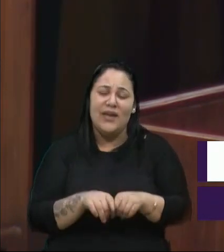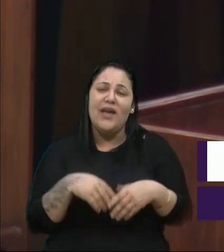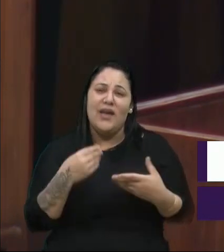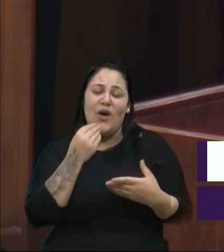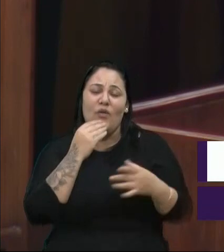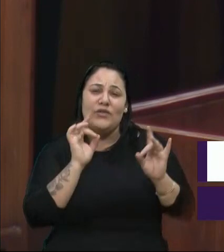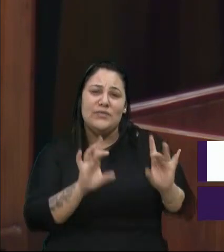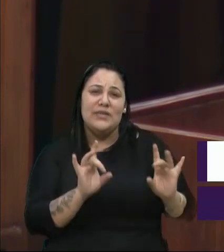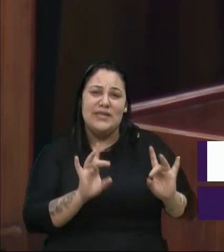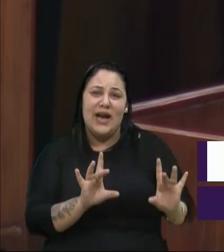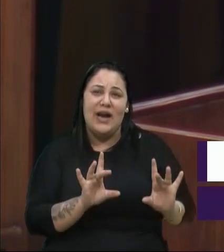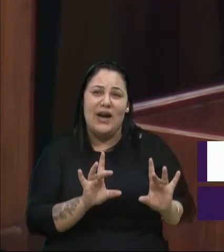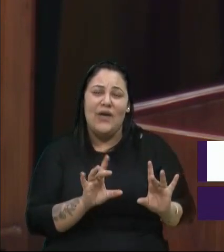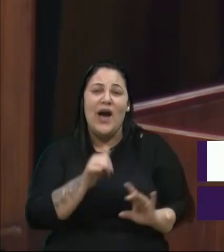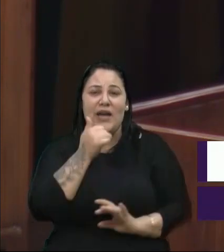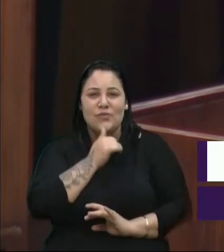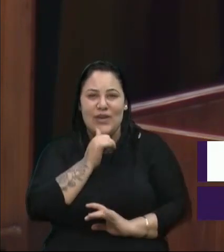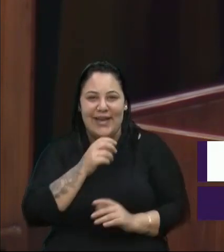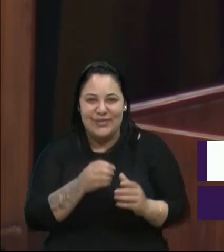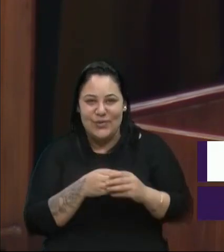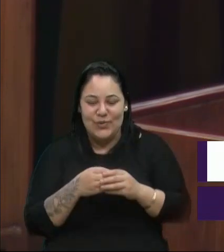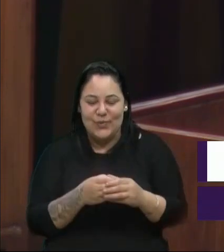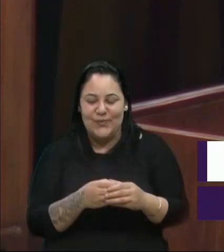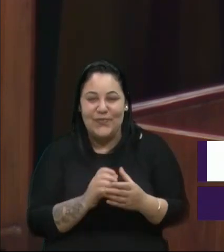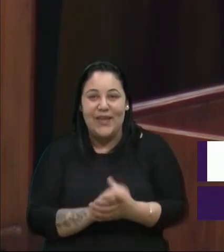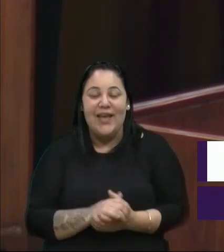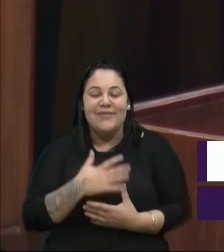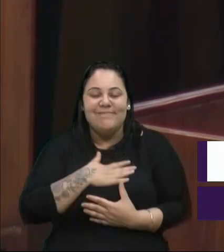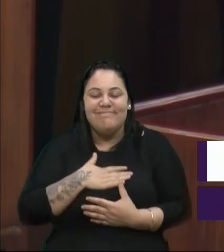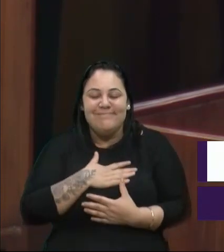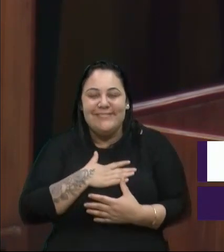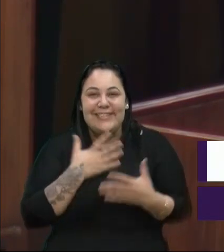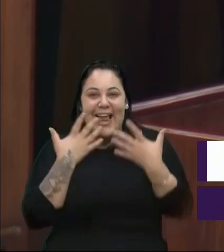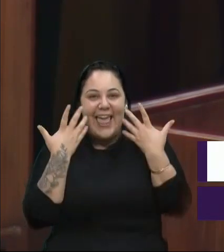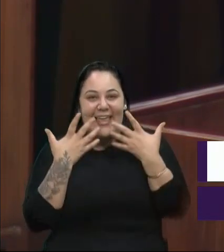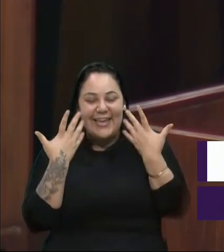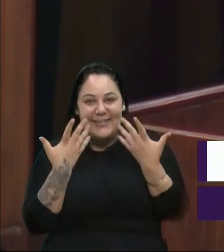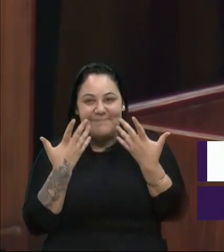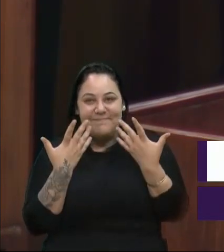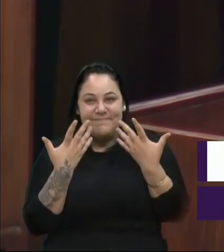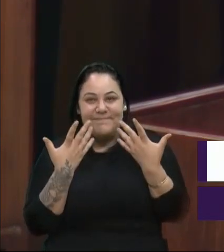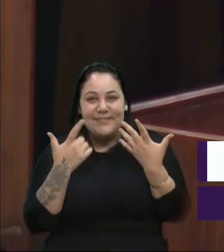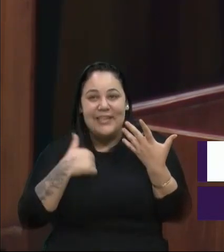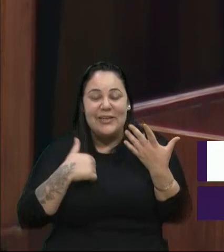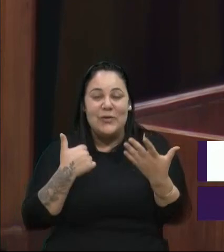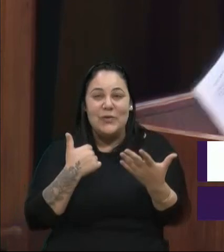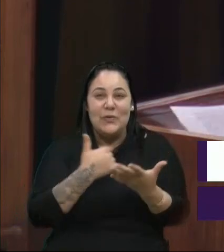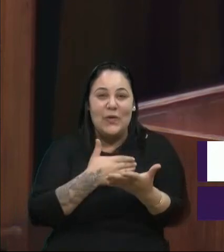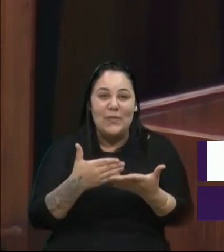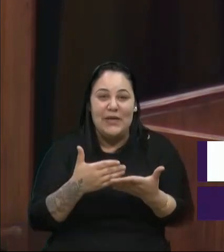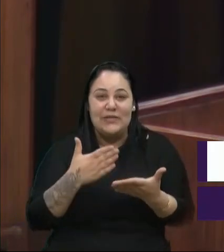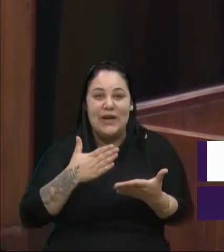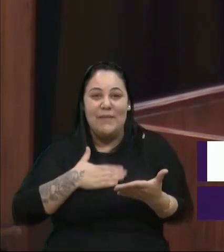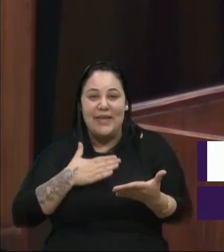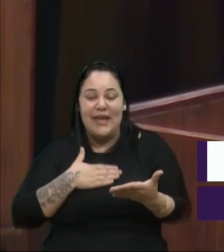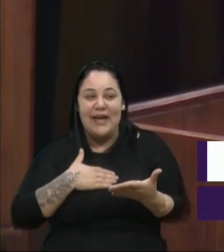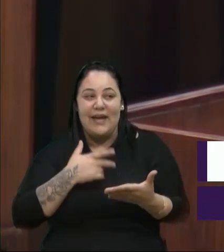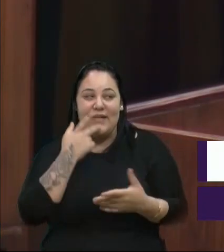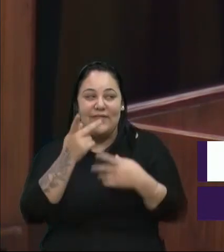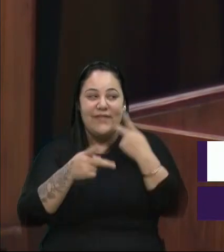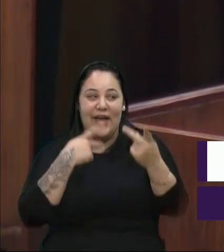a categoria feminina. É com alegria de quem comemora um gol que inicio a minha fala na noite de